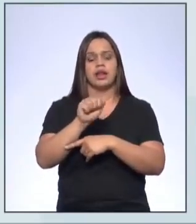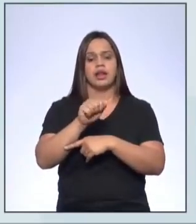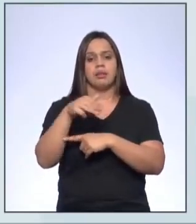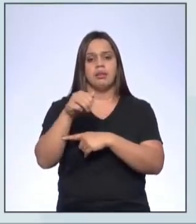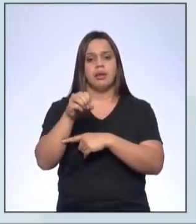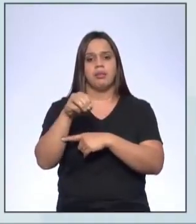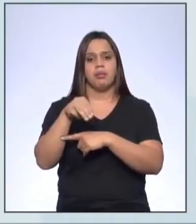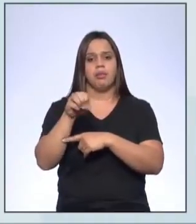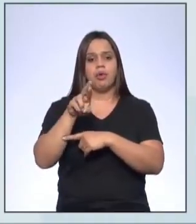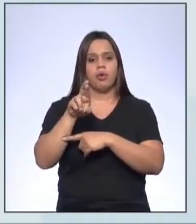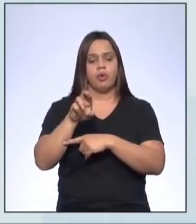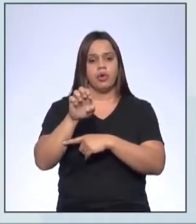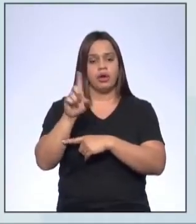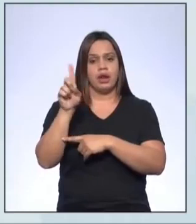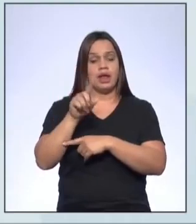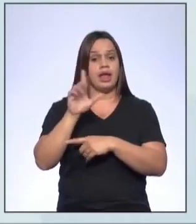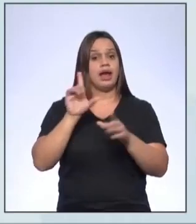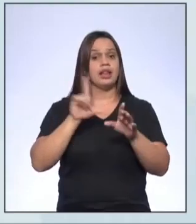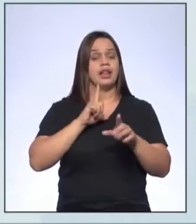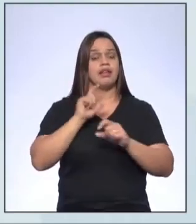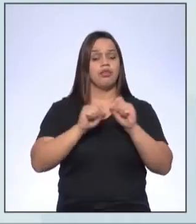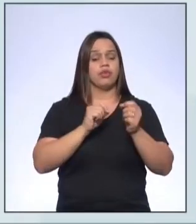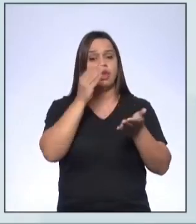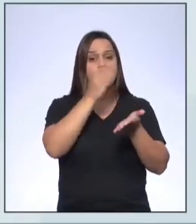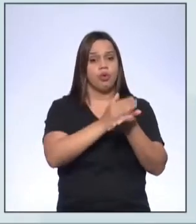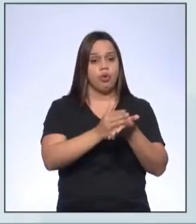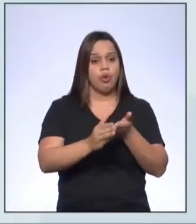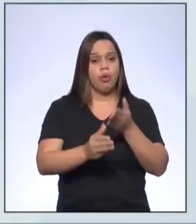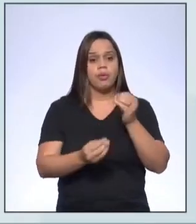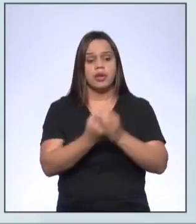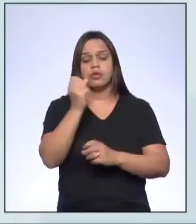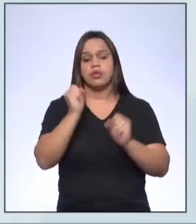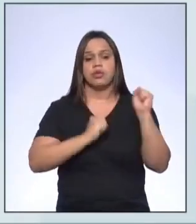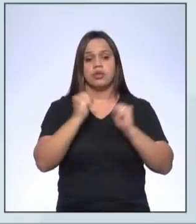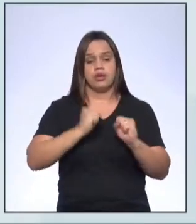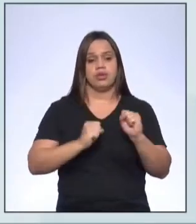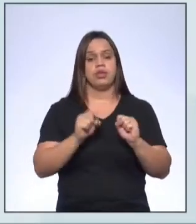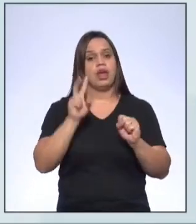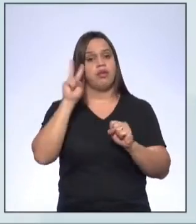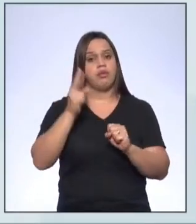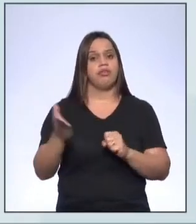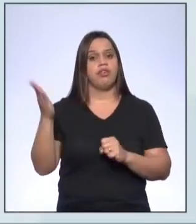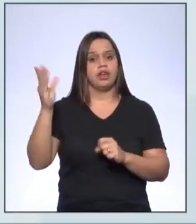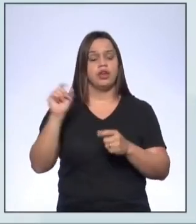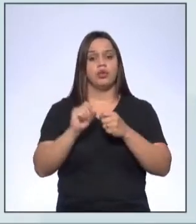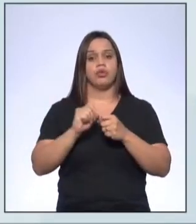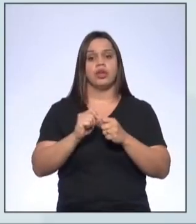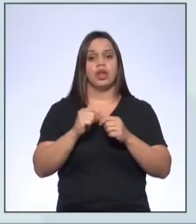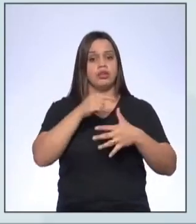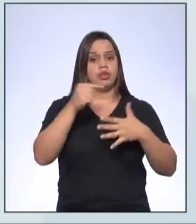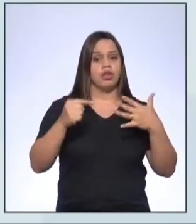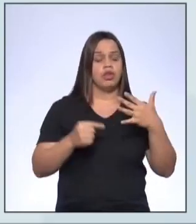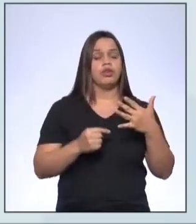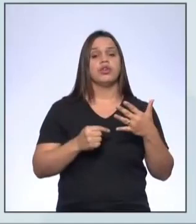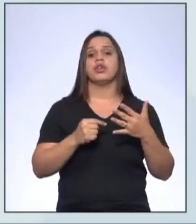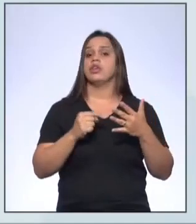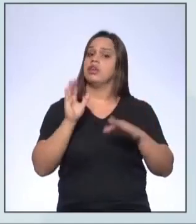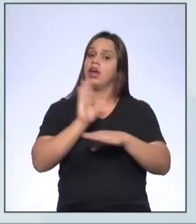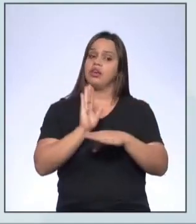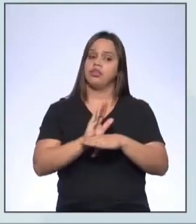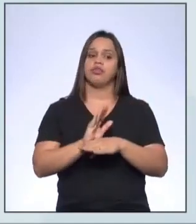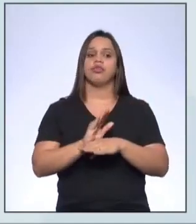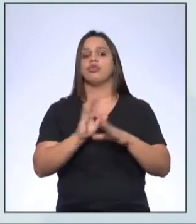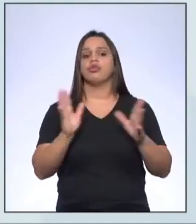da industrialização no Brasil. Então vamos acompanhar já na próxima tela, né, os fatores que contribuíram para o desenvolvimento industrial a partir de